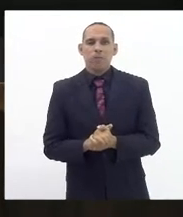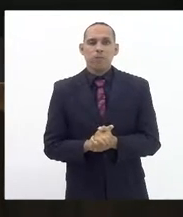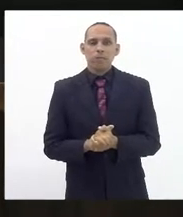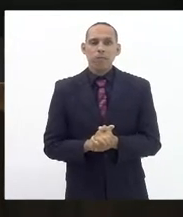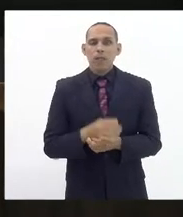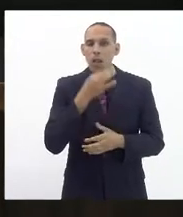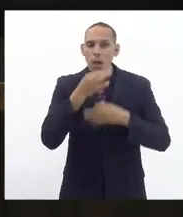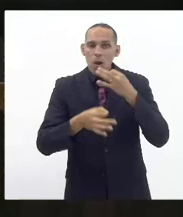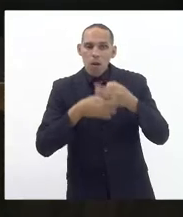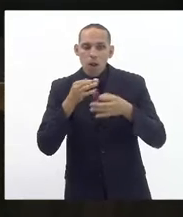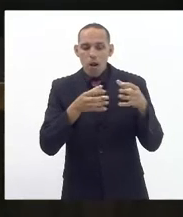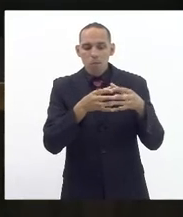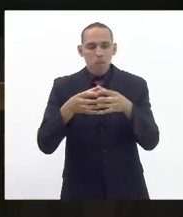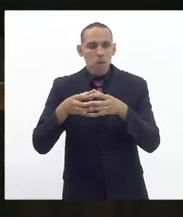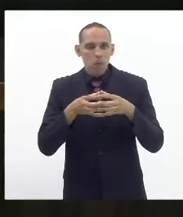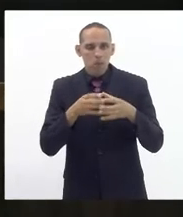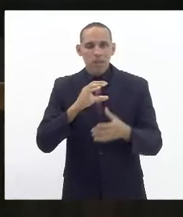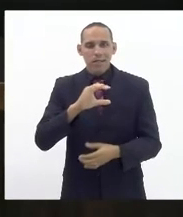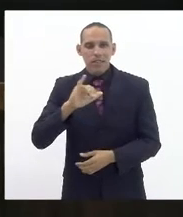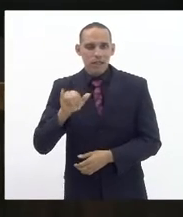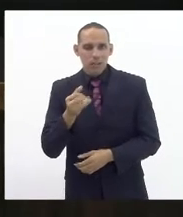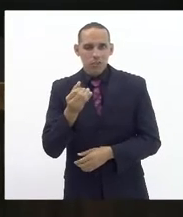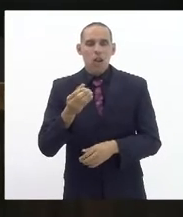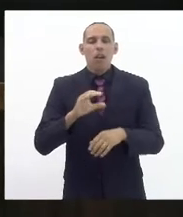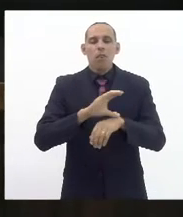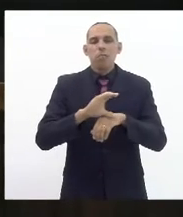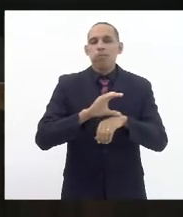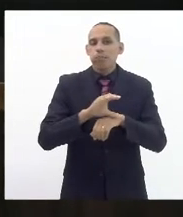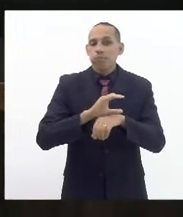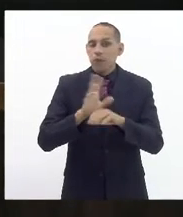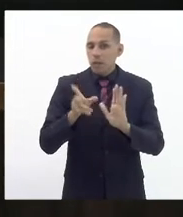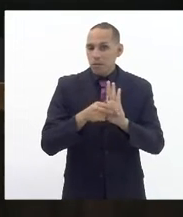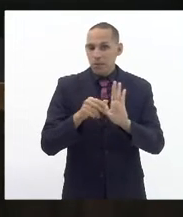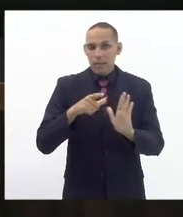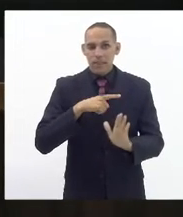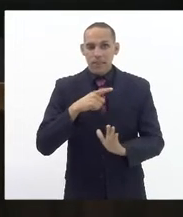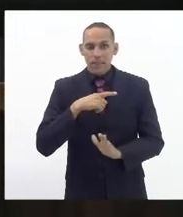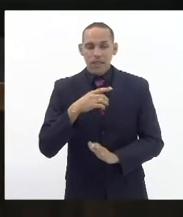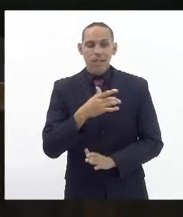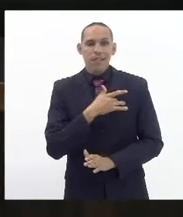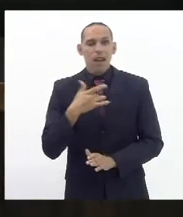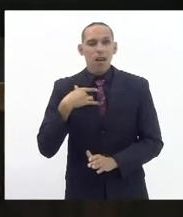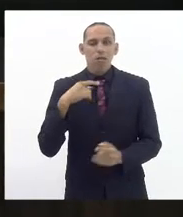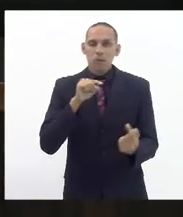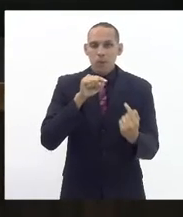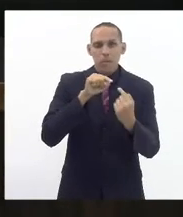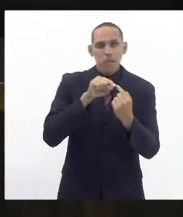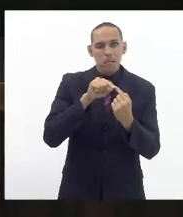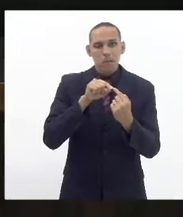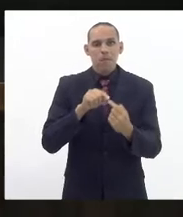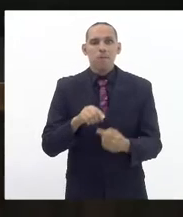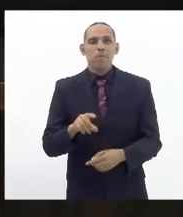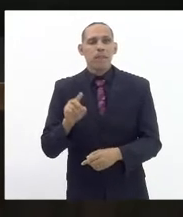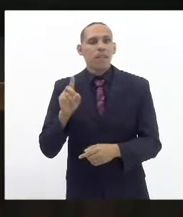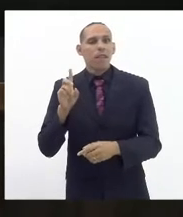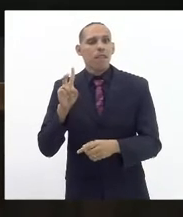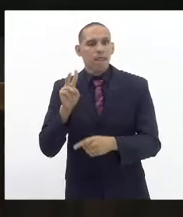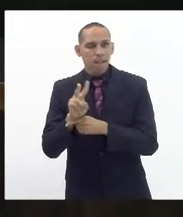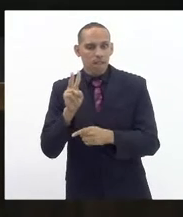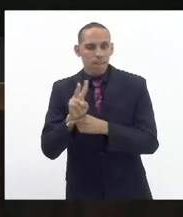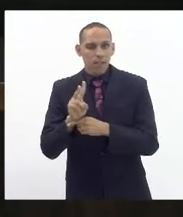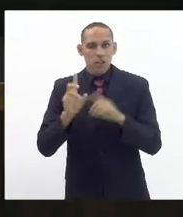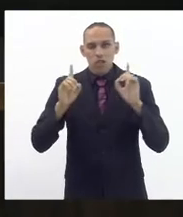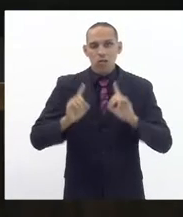Justiça pela constitucionalidade com emendas de saúde favorável, defesa dos direitos das mulheres